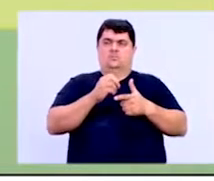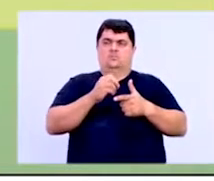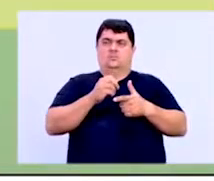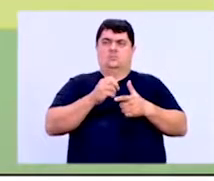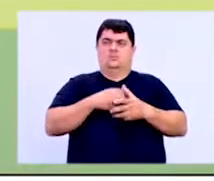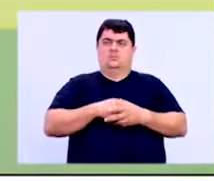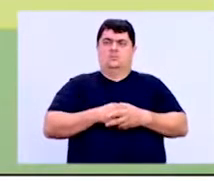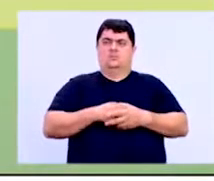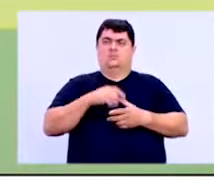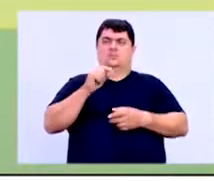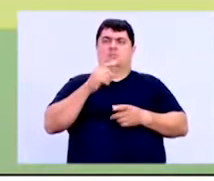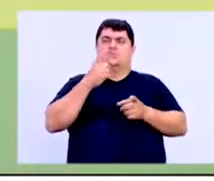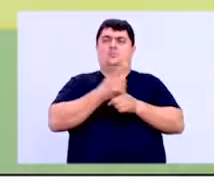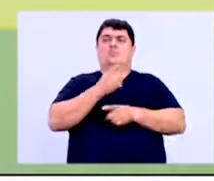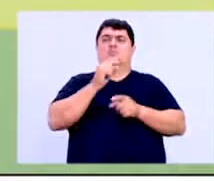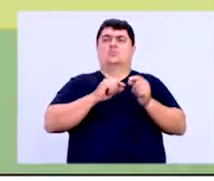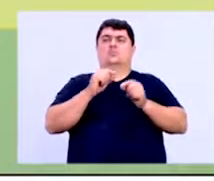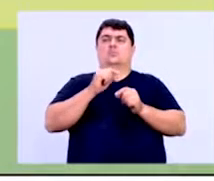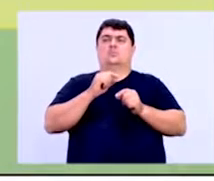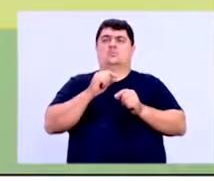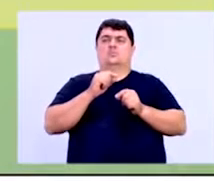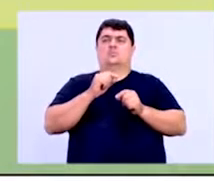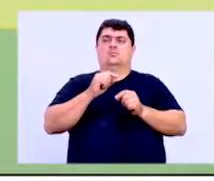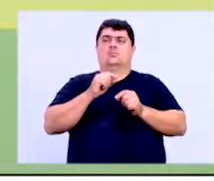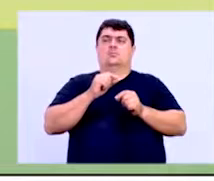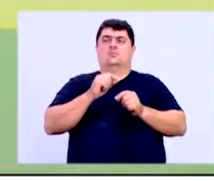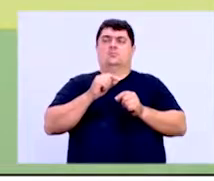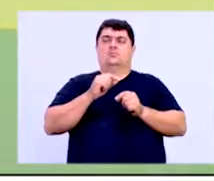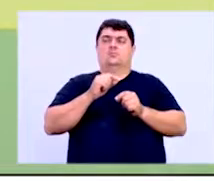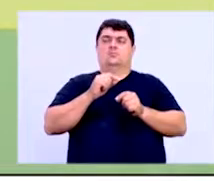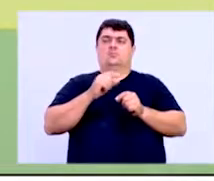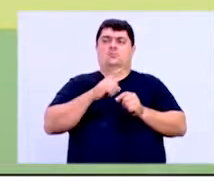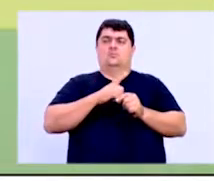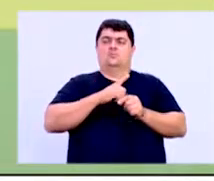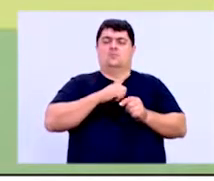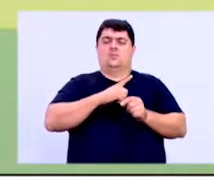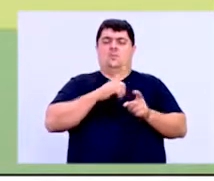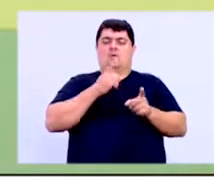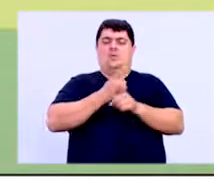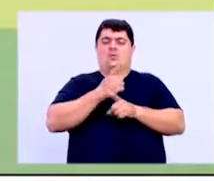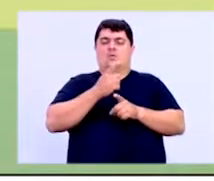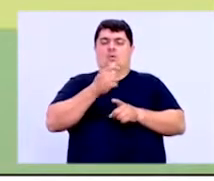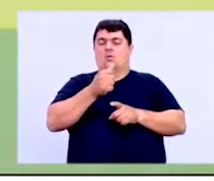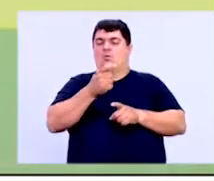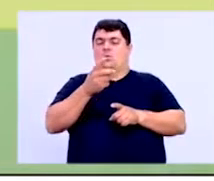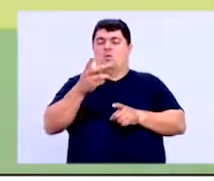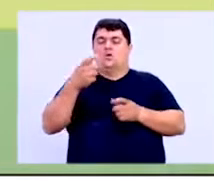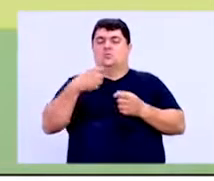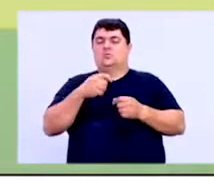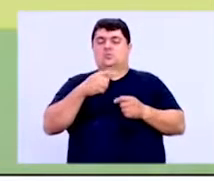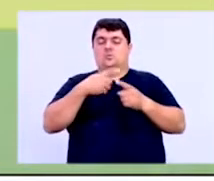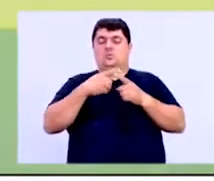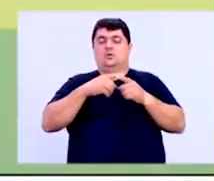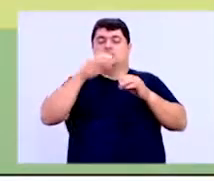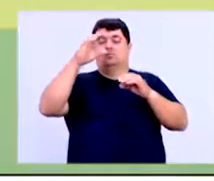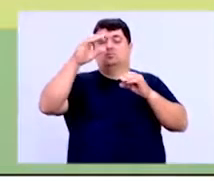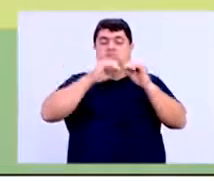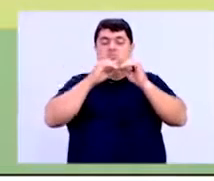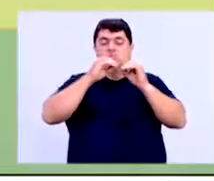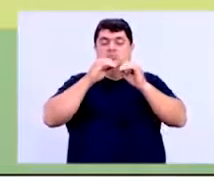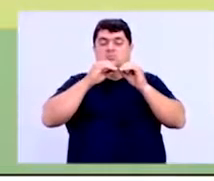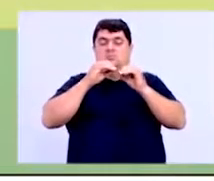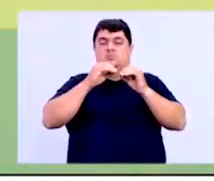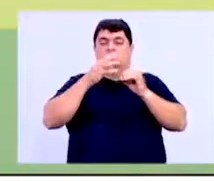eu dividir, o que eu vou achar? Eu vou achar a unidade necessária para chegar no ponto de equilíbrio. essa unidade